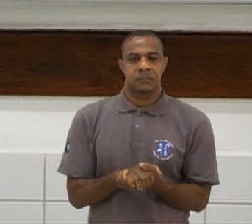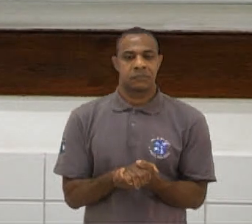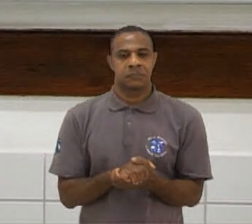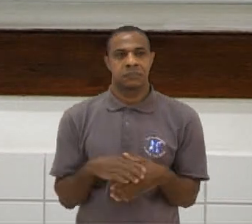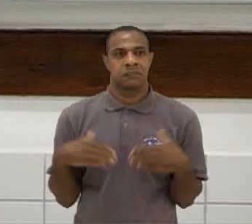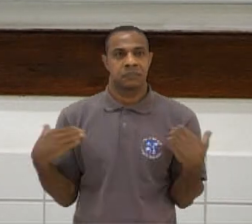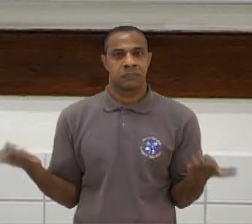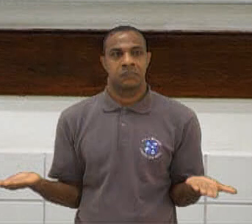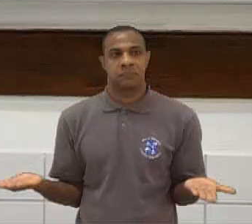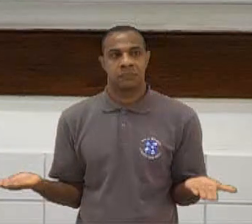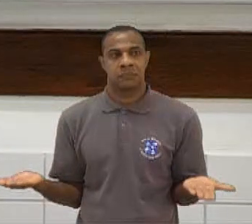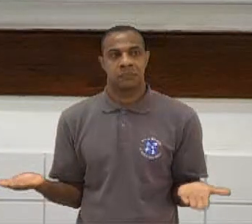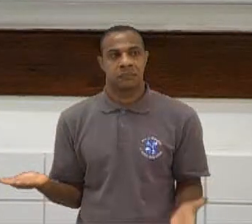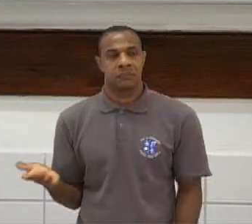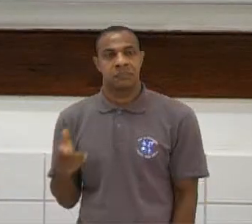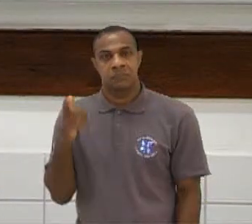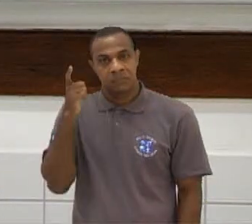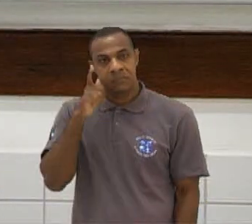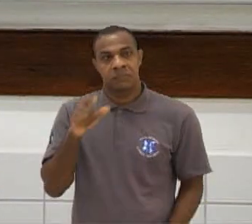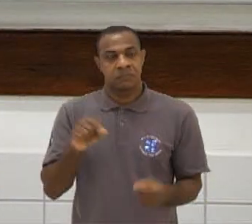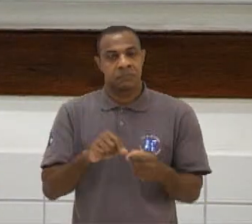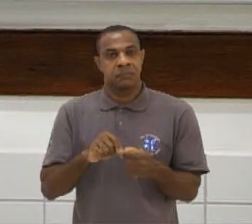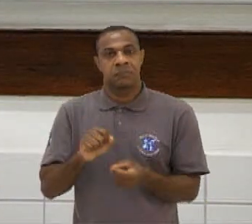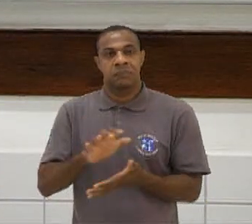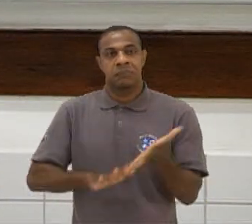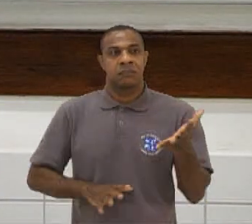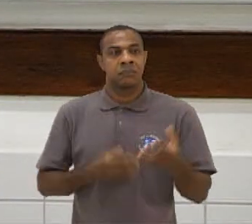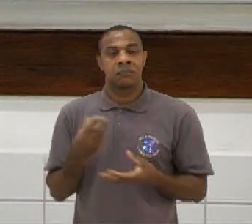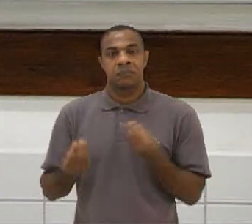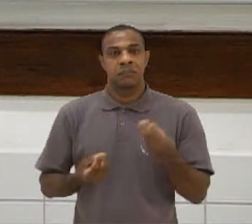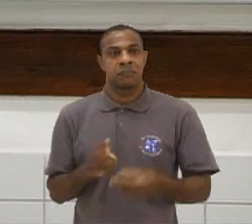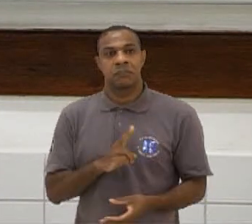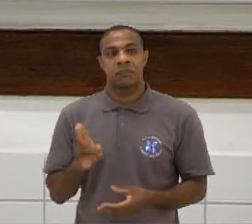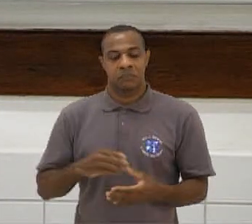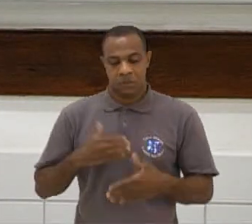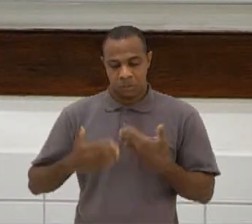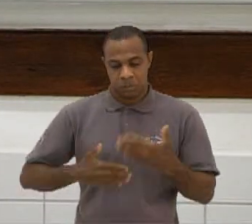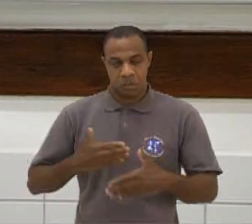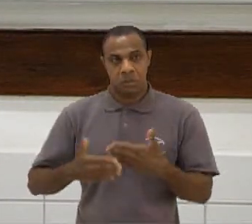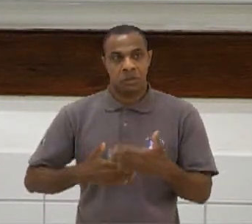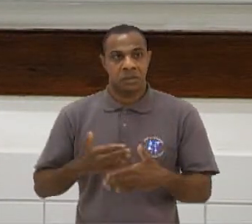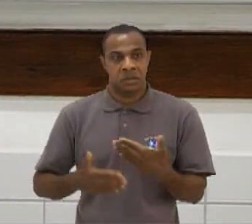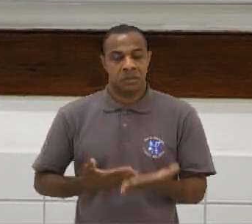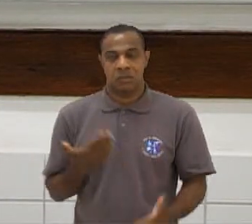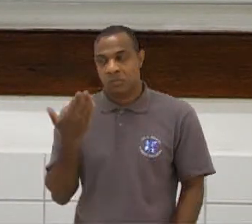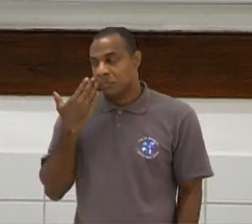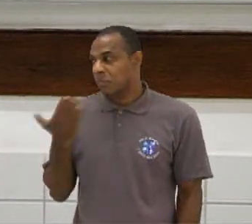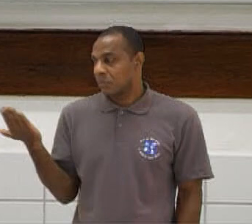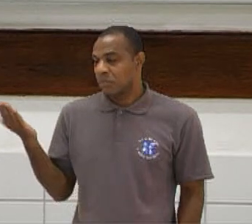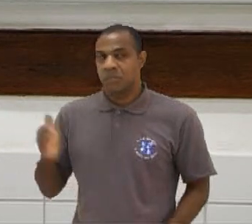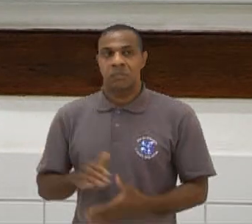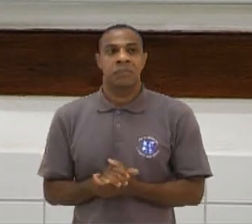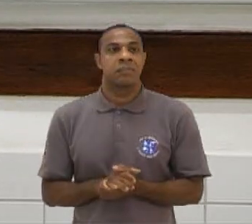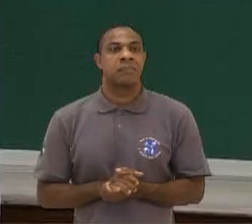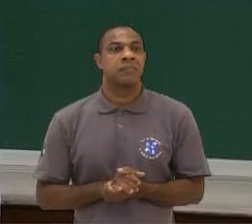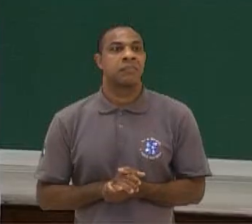Então, pessoal, conseguiram responder o nosso exercício? Como se chama o processo de produção do quilo? Quem respondeu